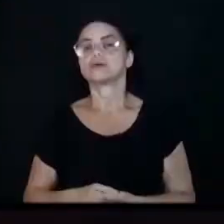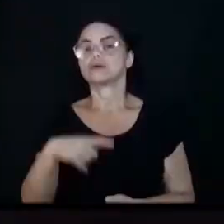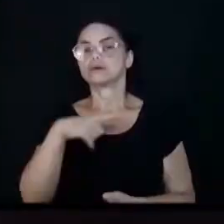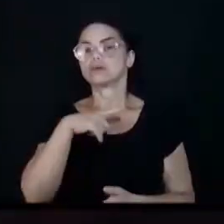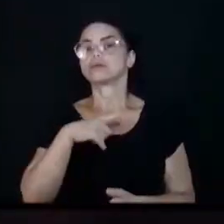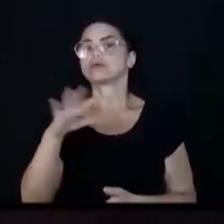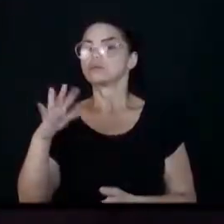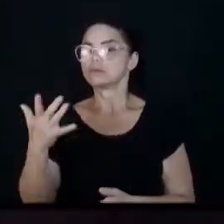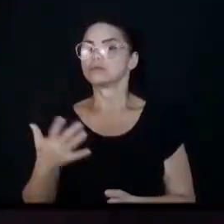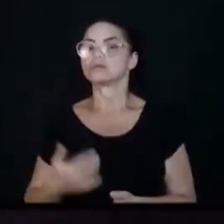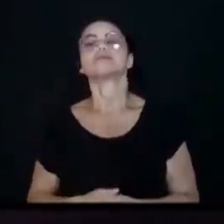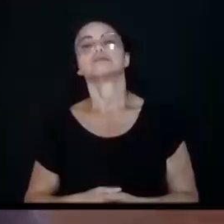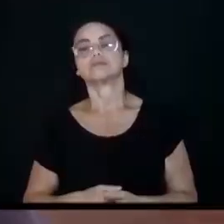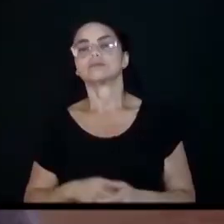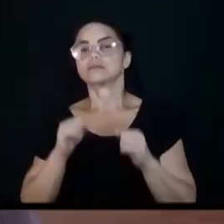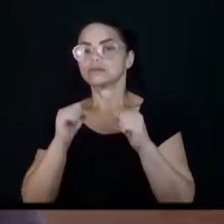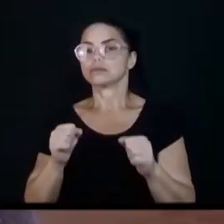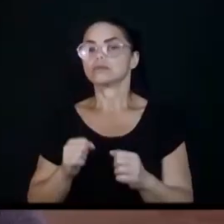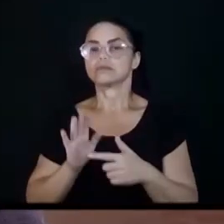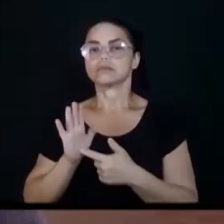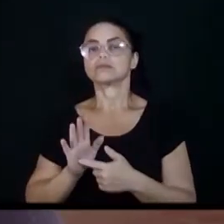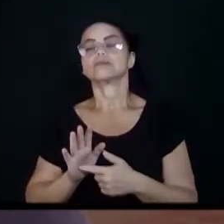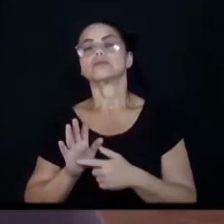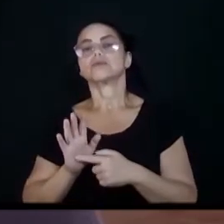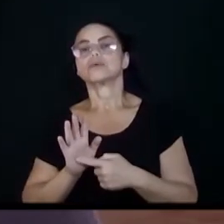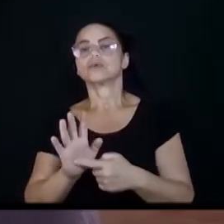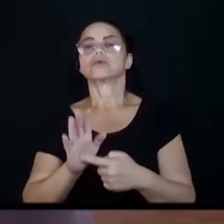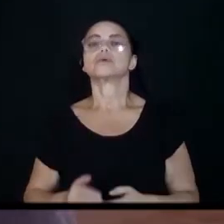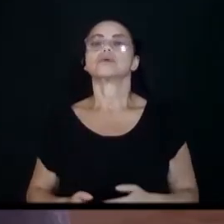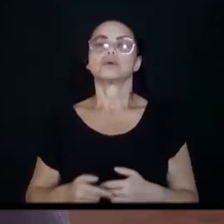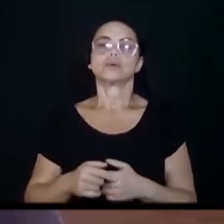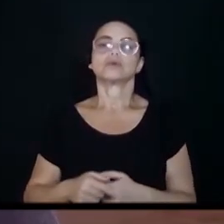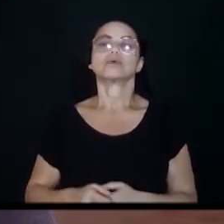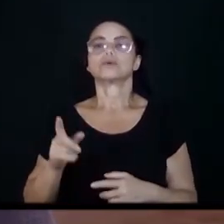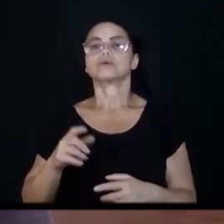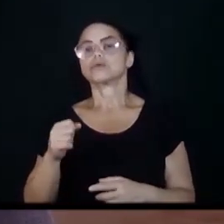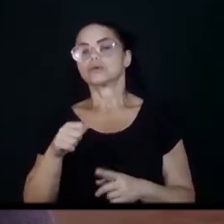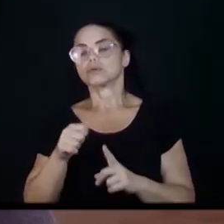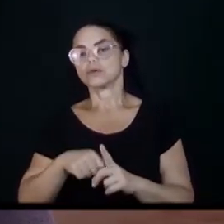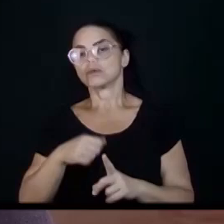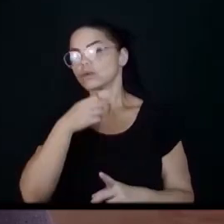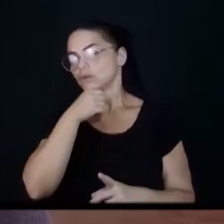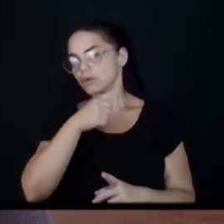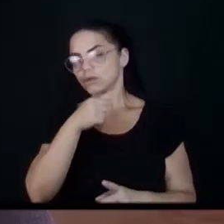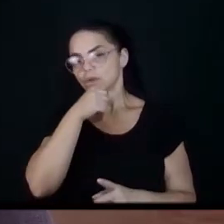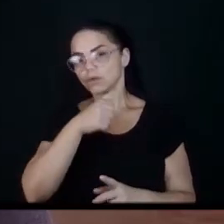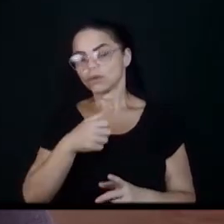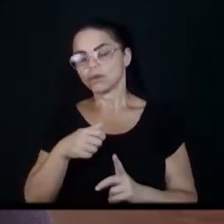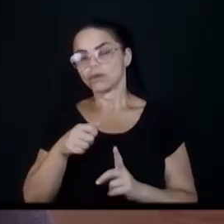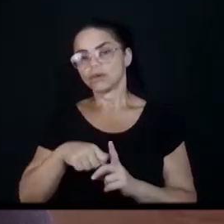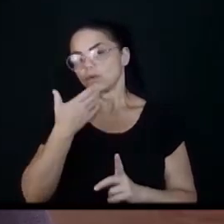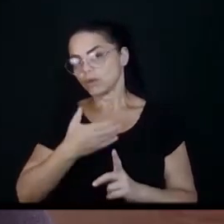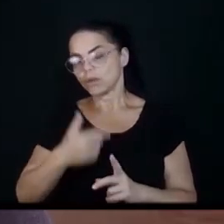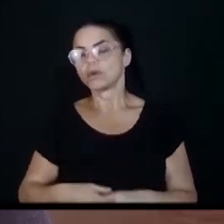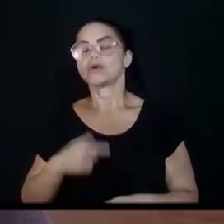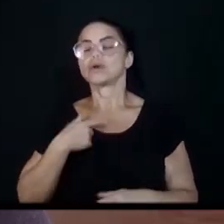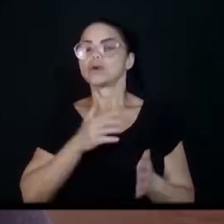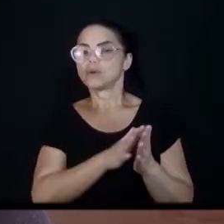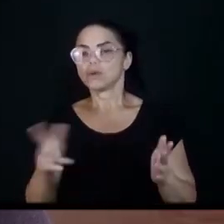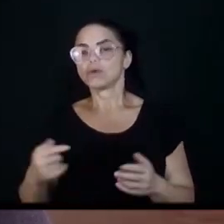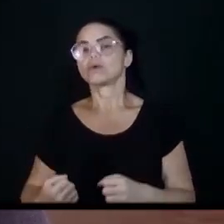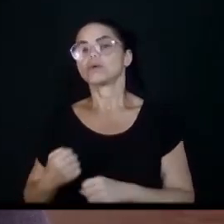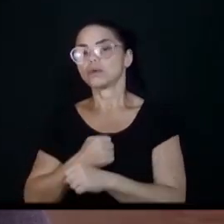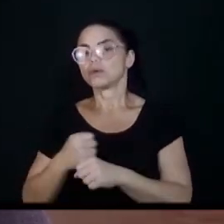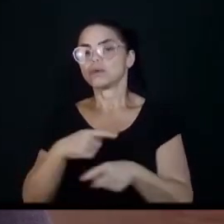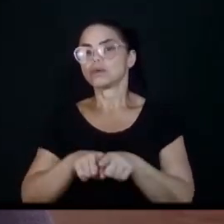poder apresentar no final do ano ou ao longo do ano também. Williams, tudo que você aprendeu então, né, sendo